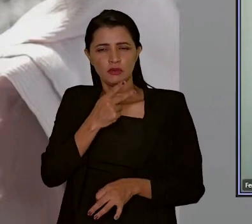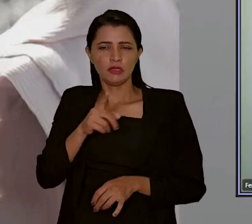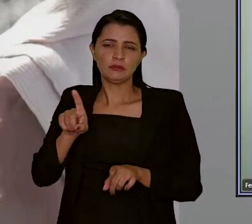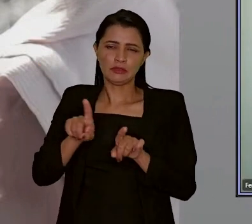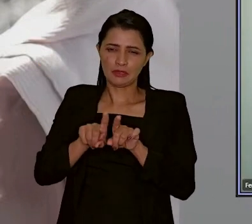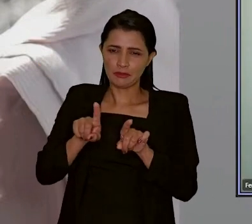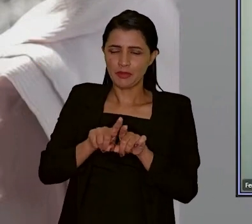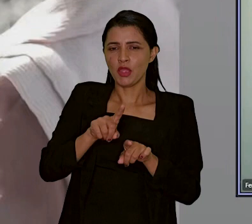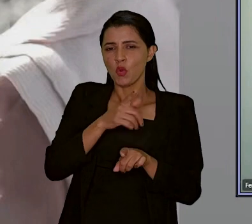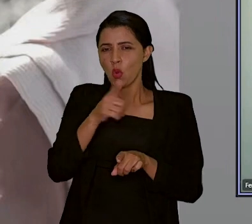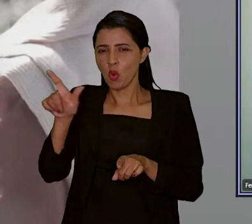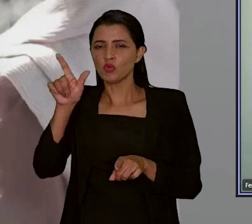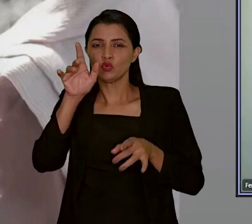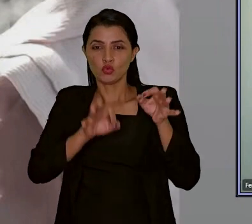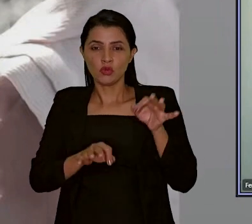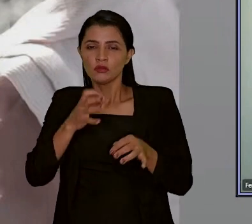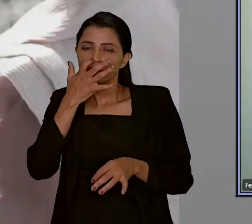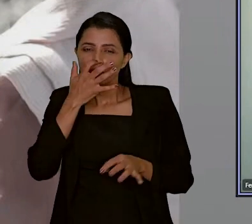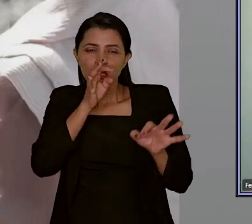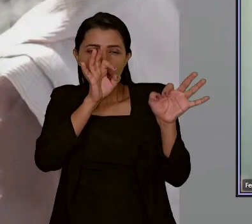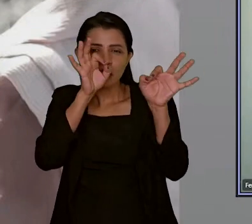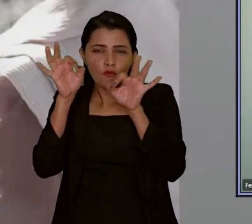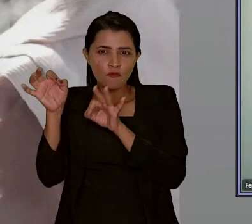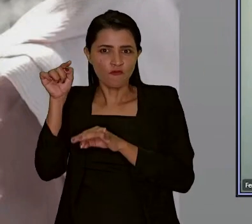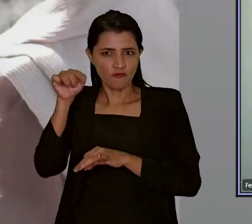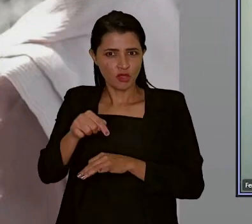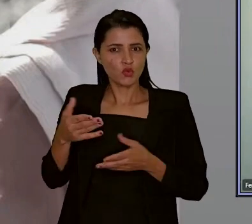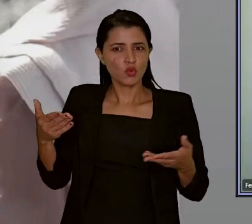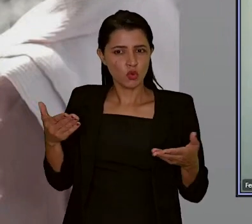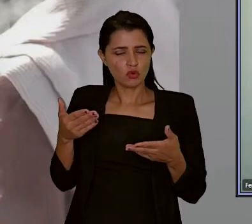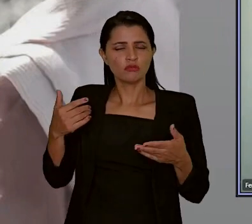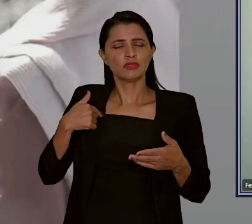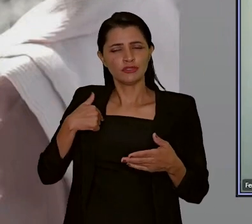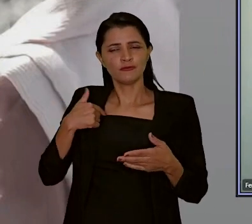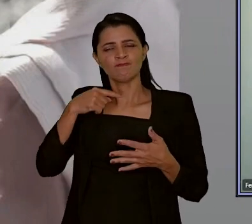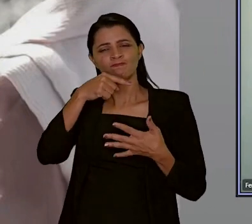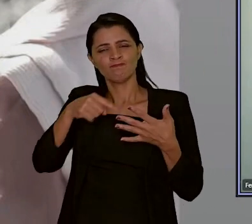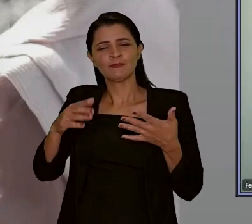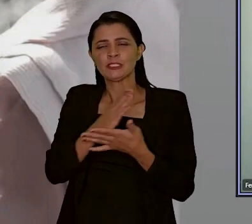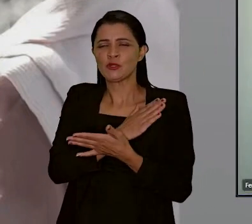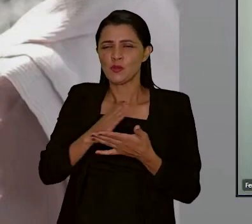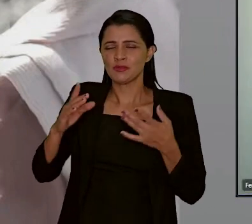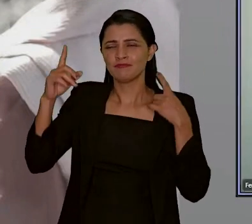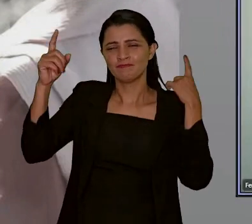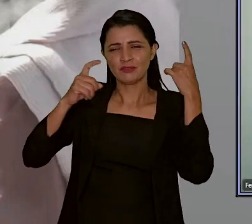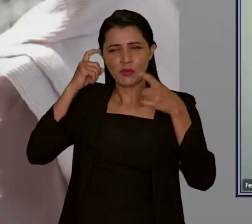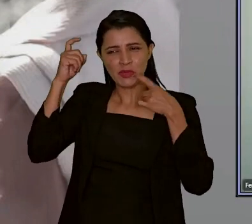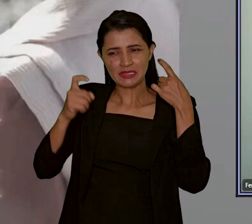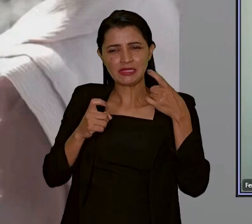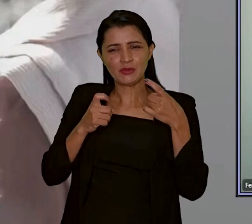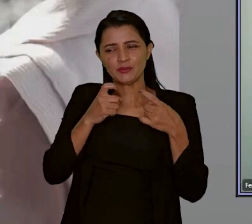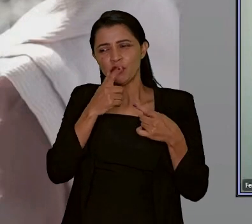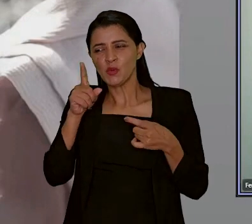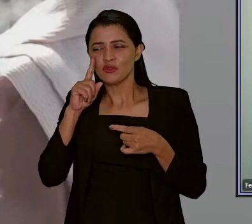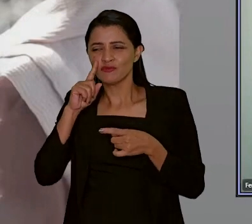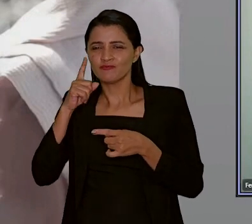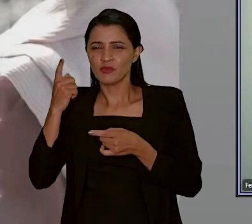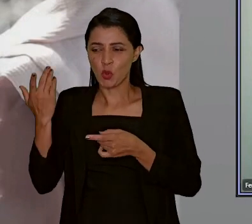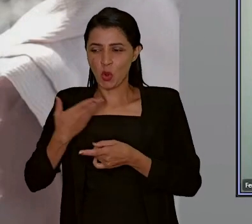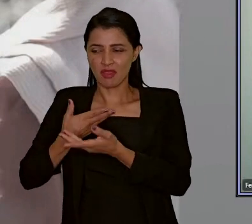temos algumas preocupações centrais quando vamos falar com outro colega de um processo. Nós, pelo menos no Brasil, temos